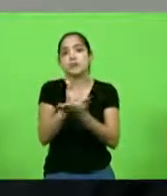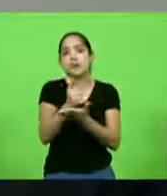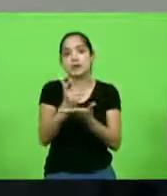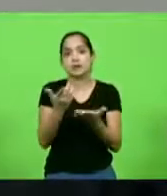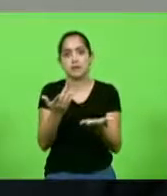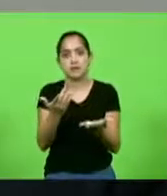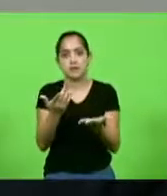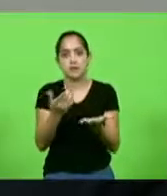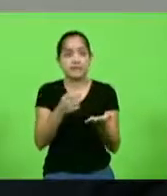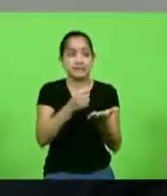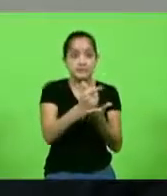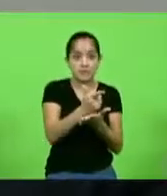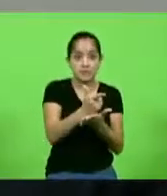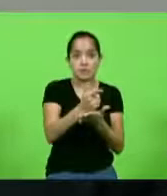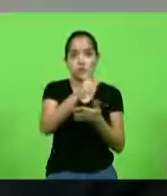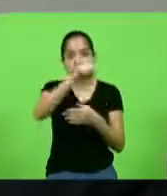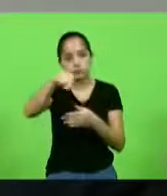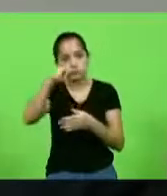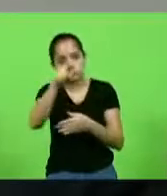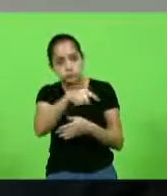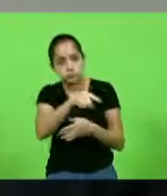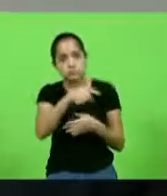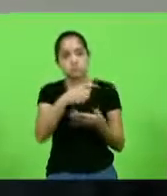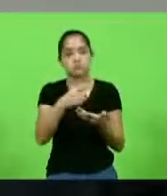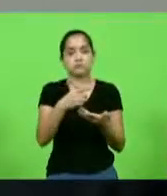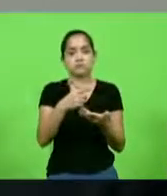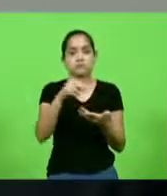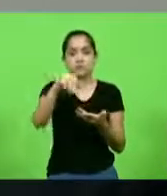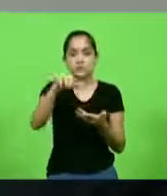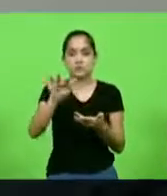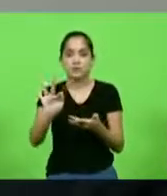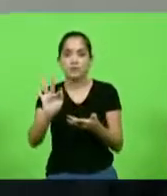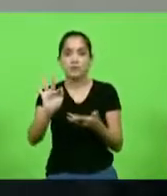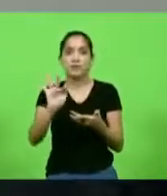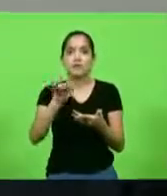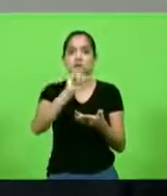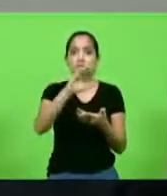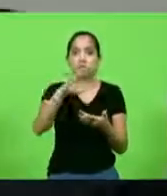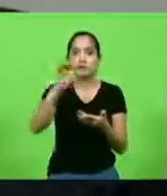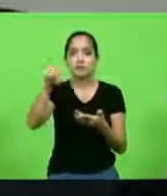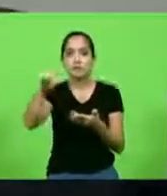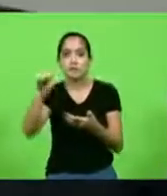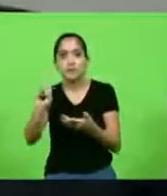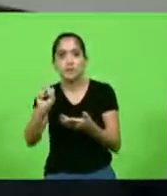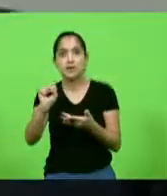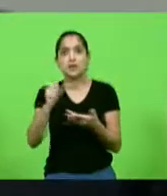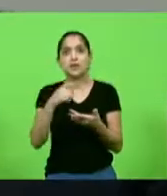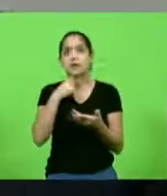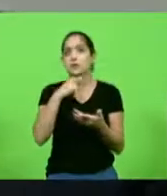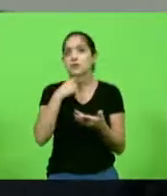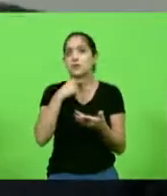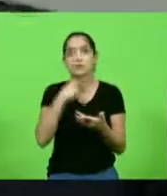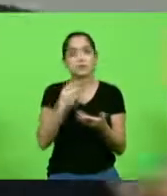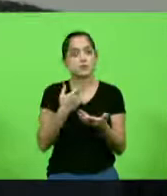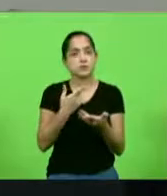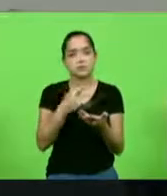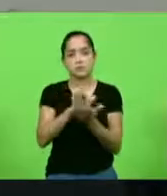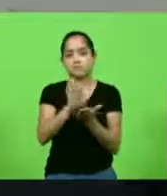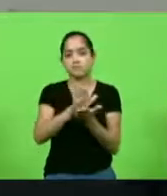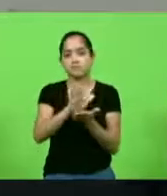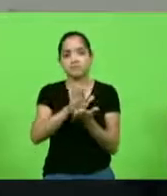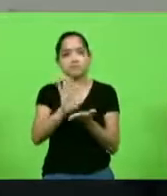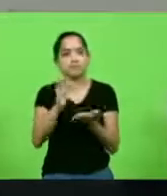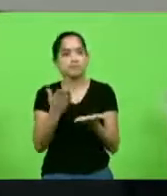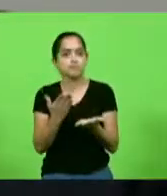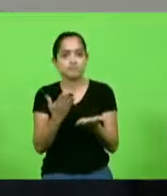ele não pagar, suspende a emissão de nota fiscal. Tem o ICMS, suspende, acabou, ele não consegue mais emitir nota fiscal, ele não pode